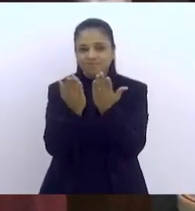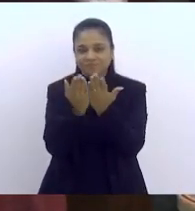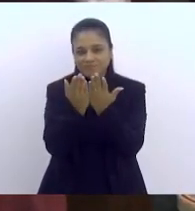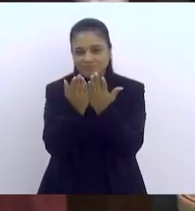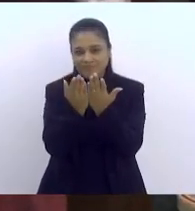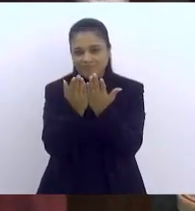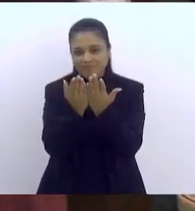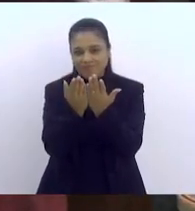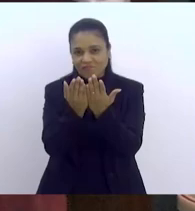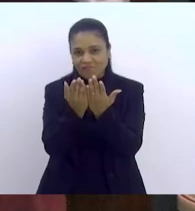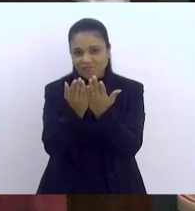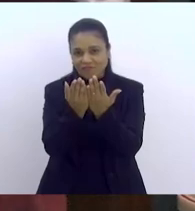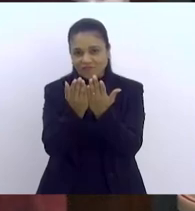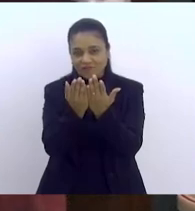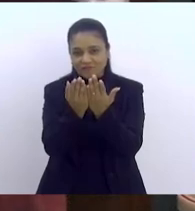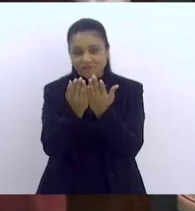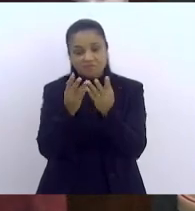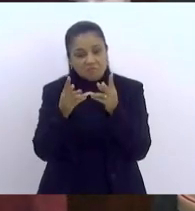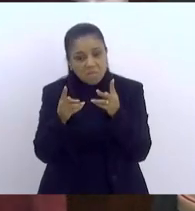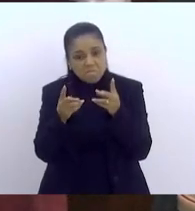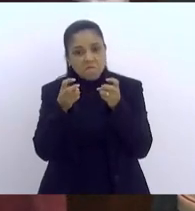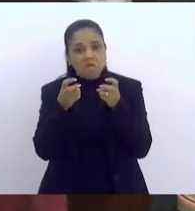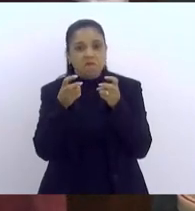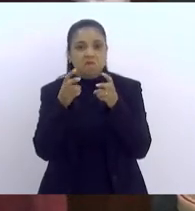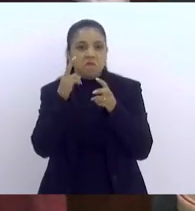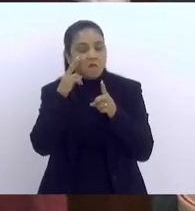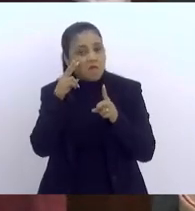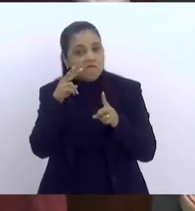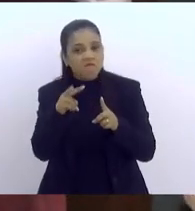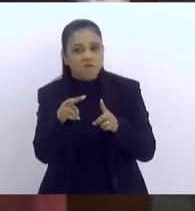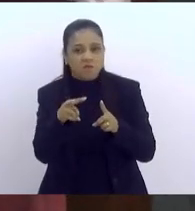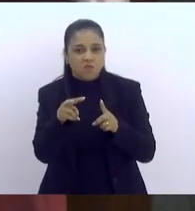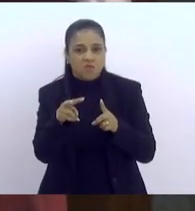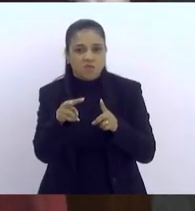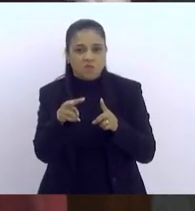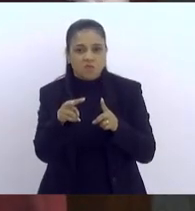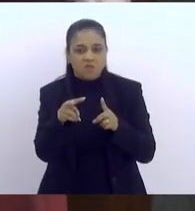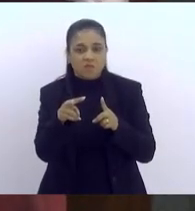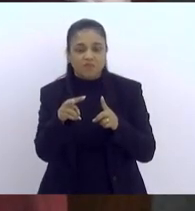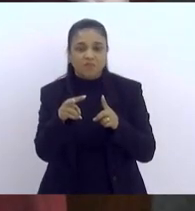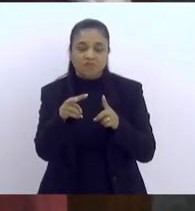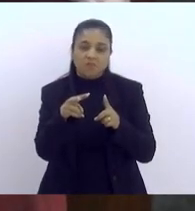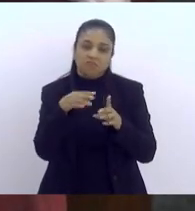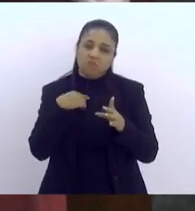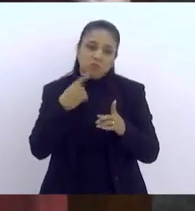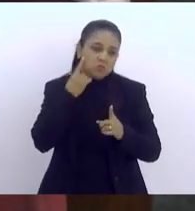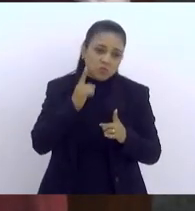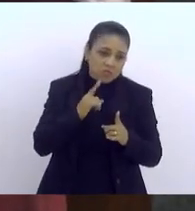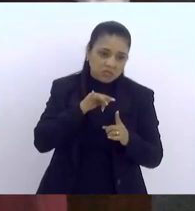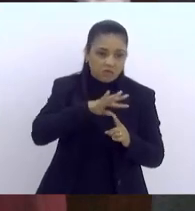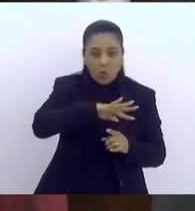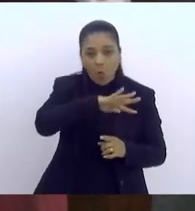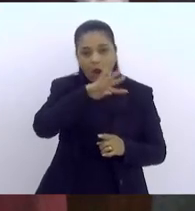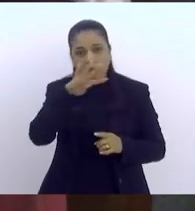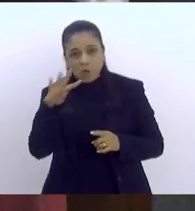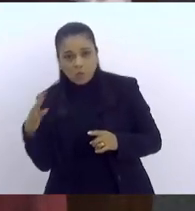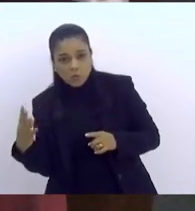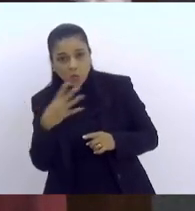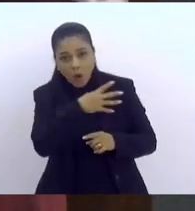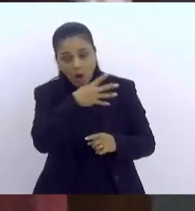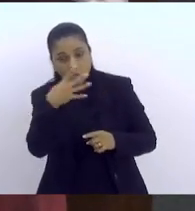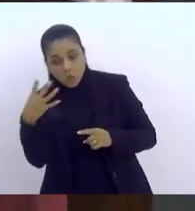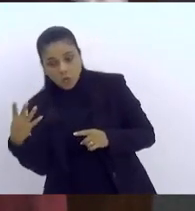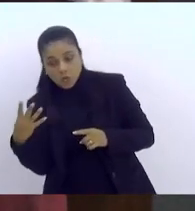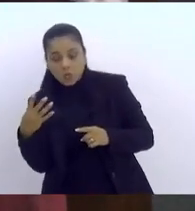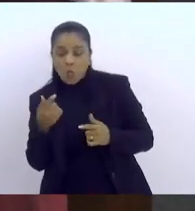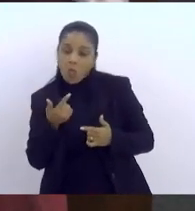nós vimos ali esse símbolo, não posso dizer se foi o arco-íris, se foi um outro grupo,